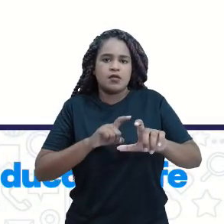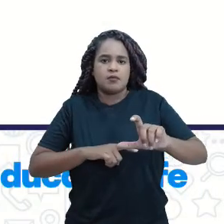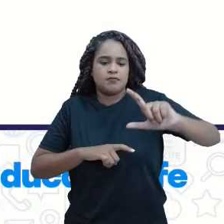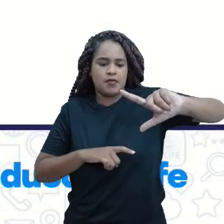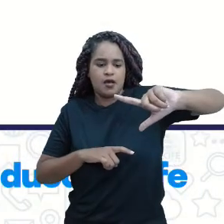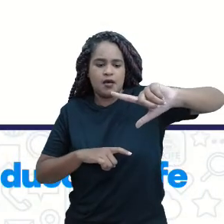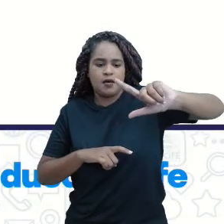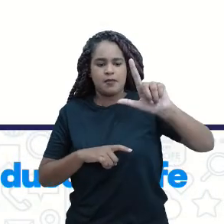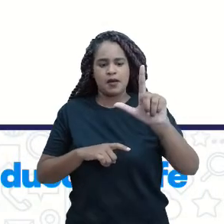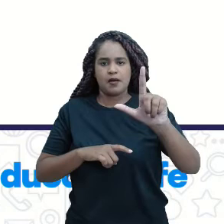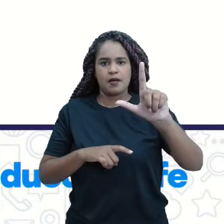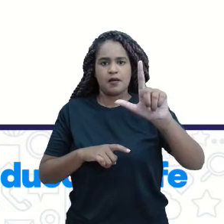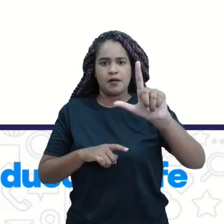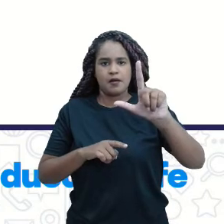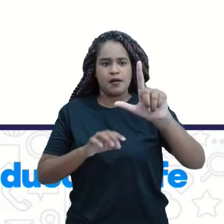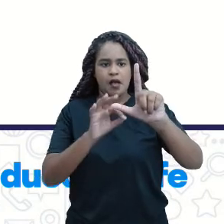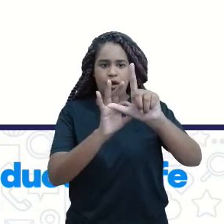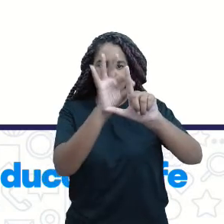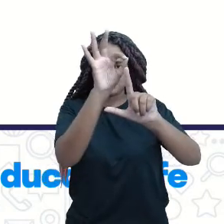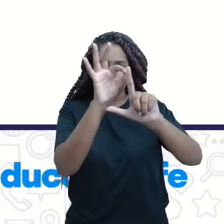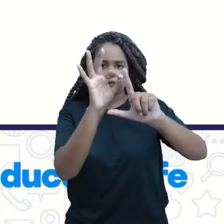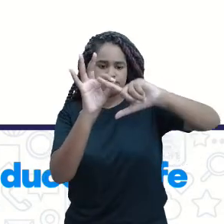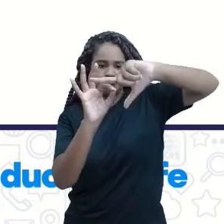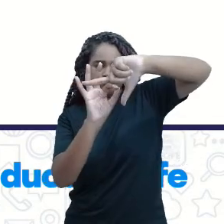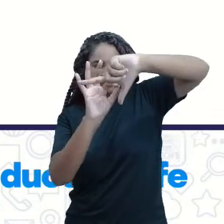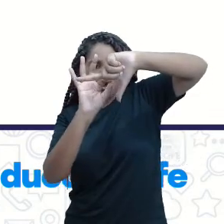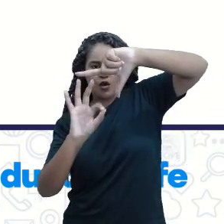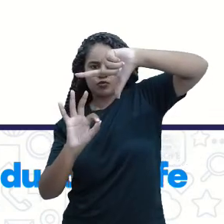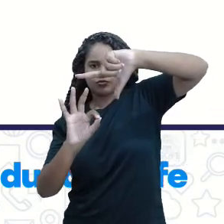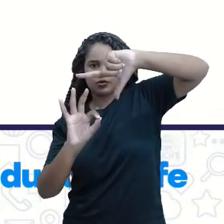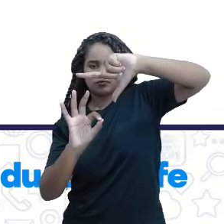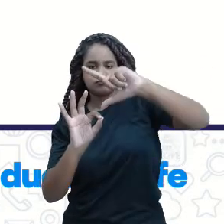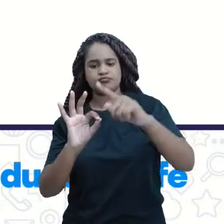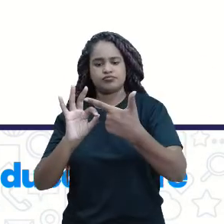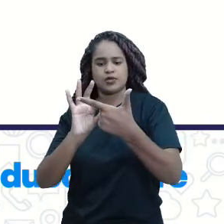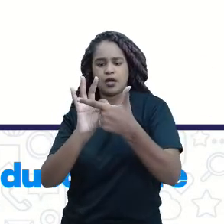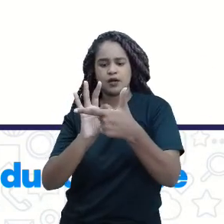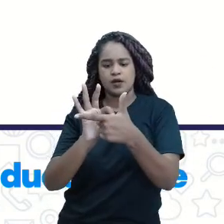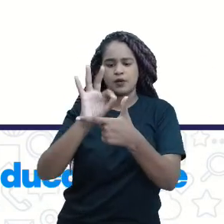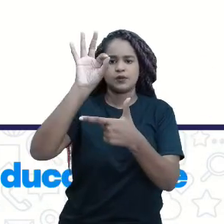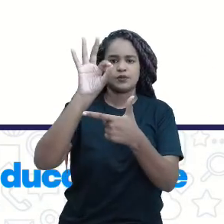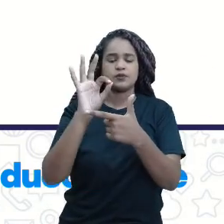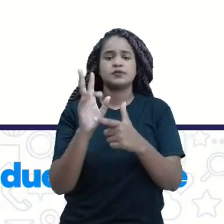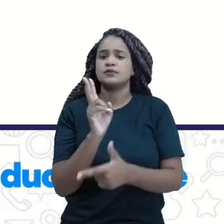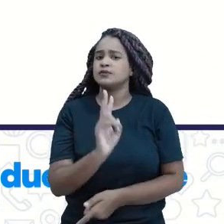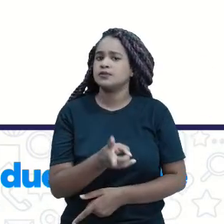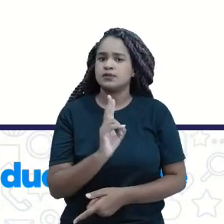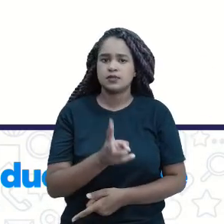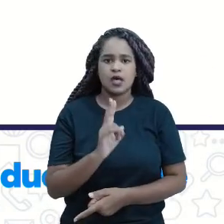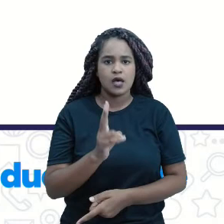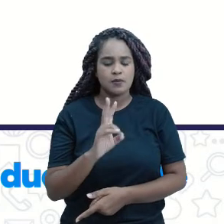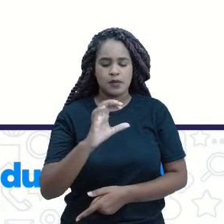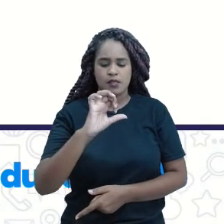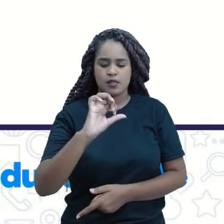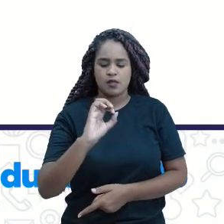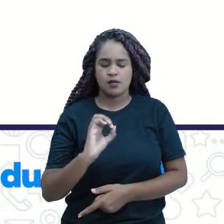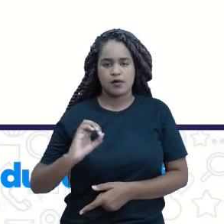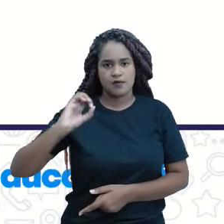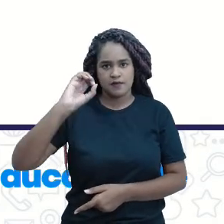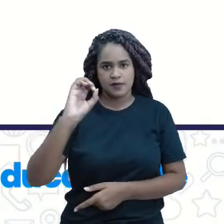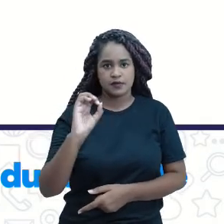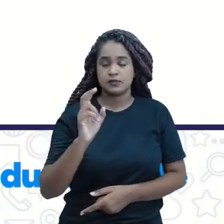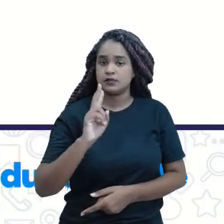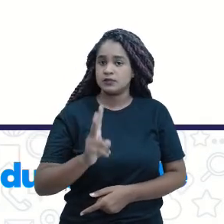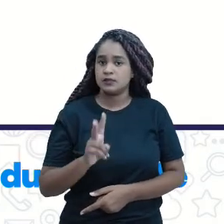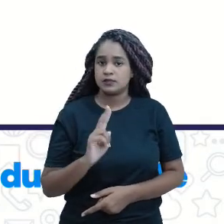A altura do triângulo, ela vai ser um segmento de reta que vai formar um ângulo de 90 graus com a base, certo?